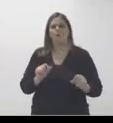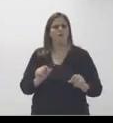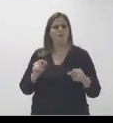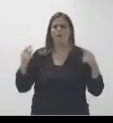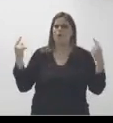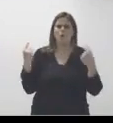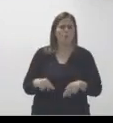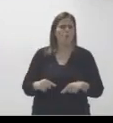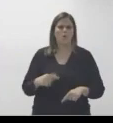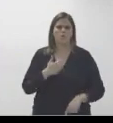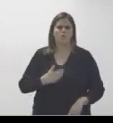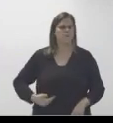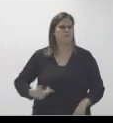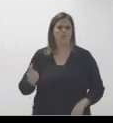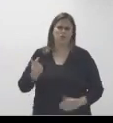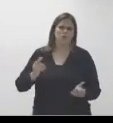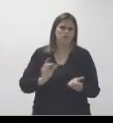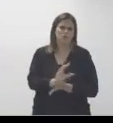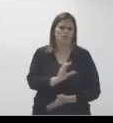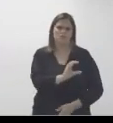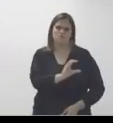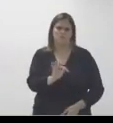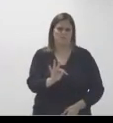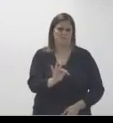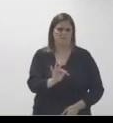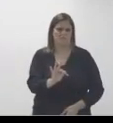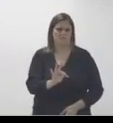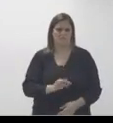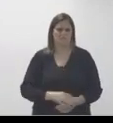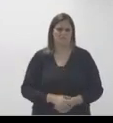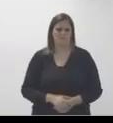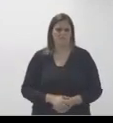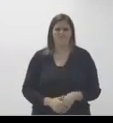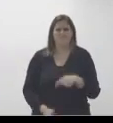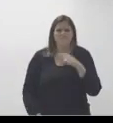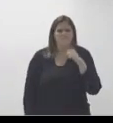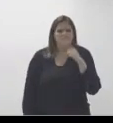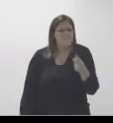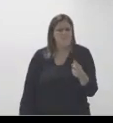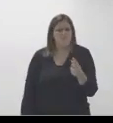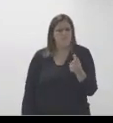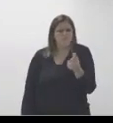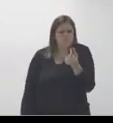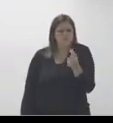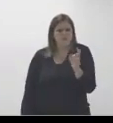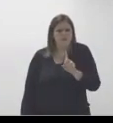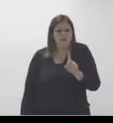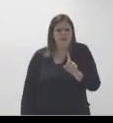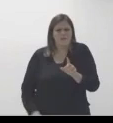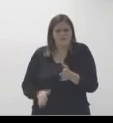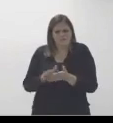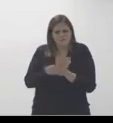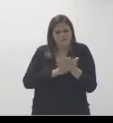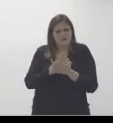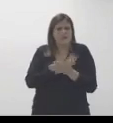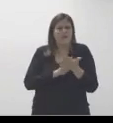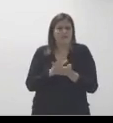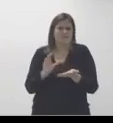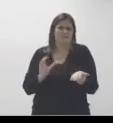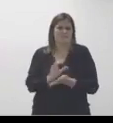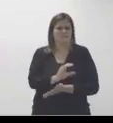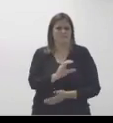público das comunidades terapêuticas nenhum centavo público para as comunidades terapêuticas